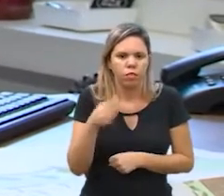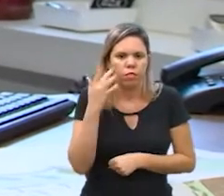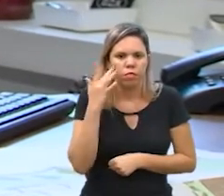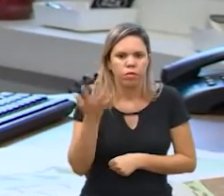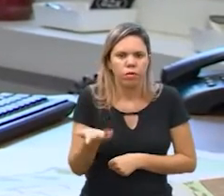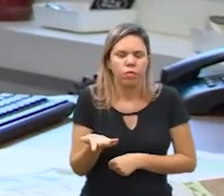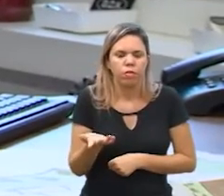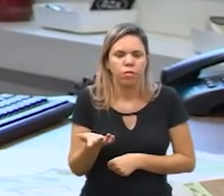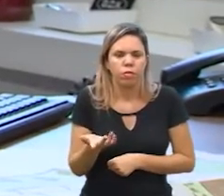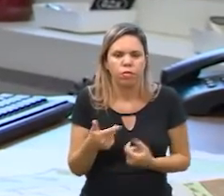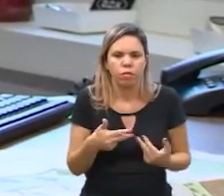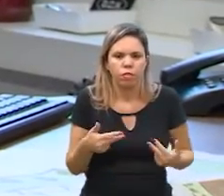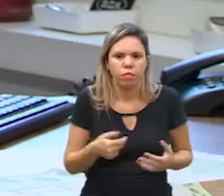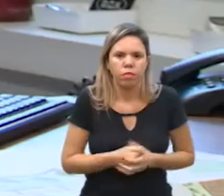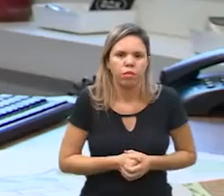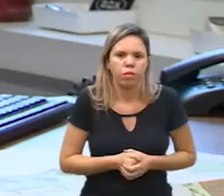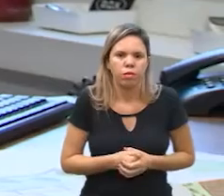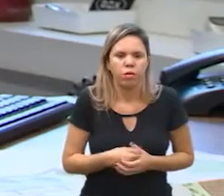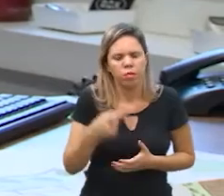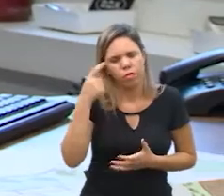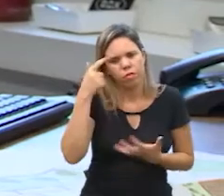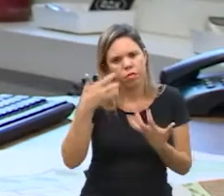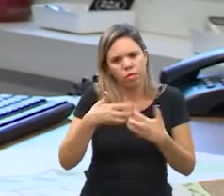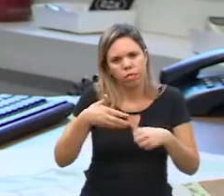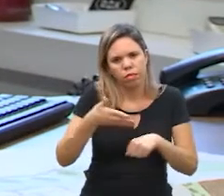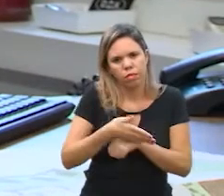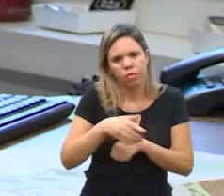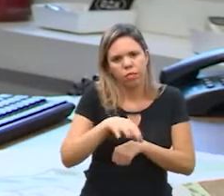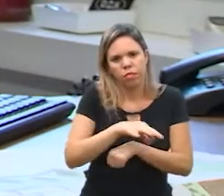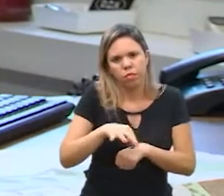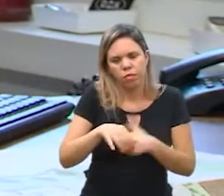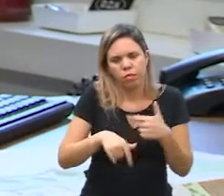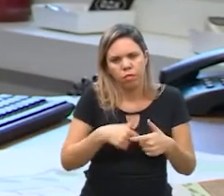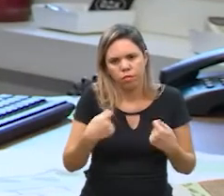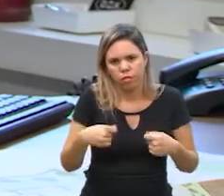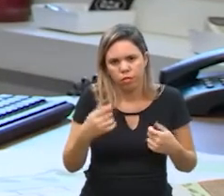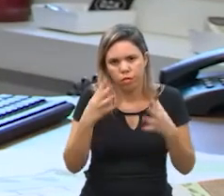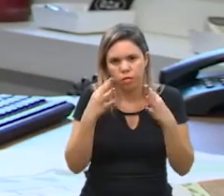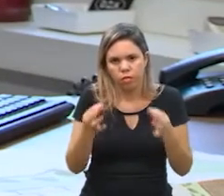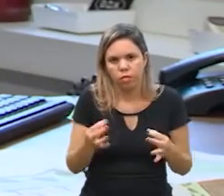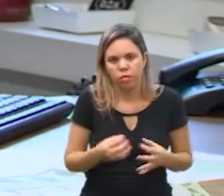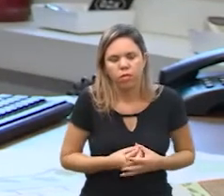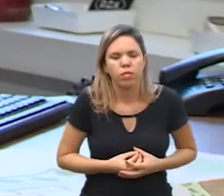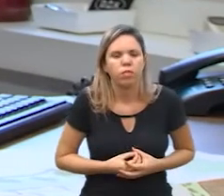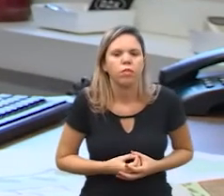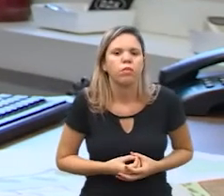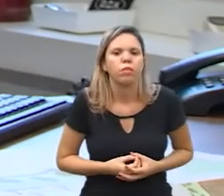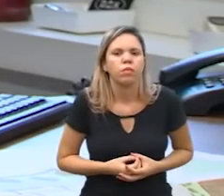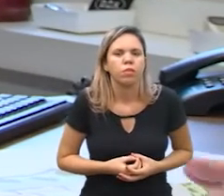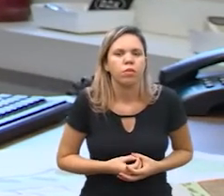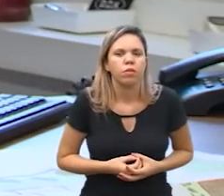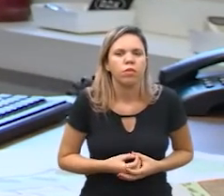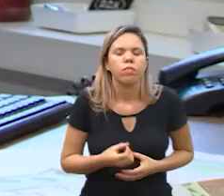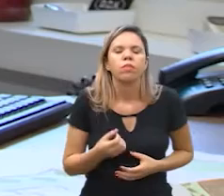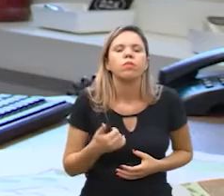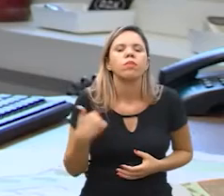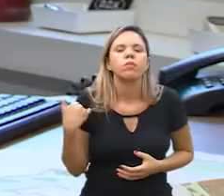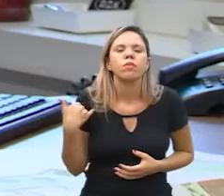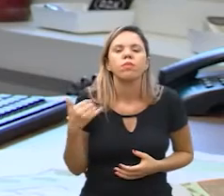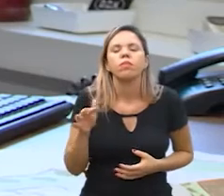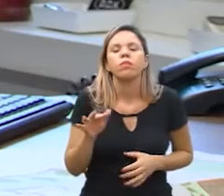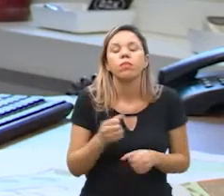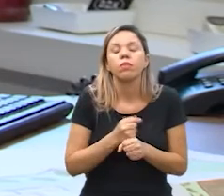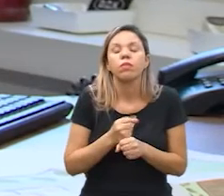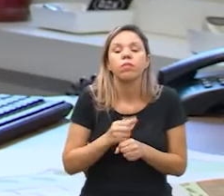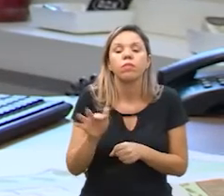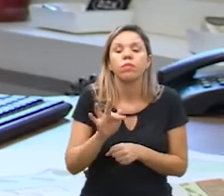acho que é uma coisa que quem está pensando em entrar precisa estar atento. Quantos anos uma